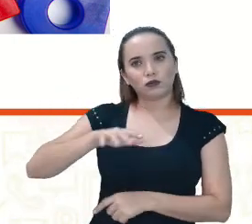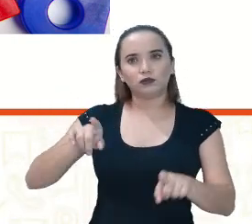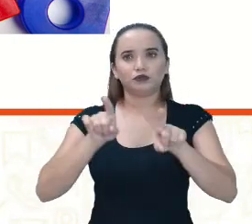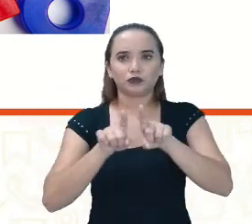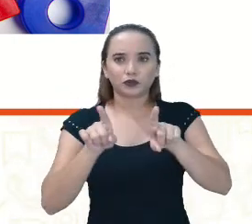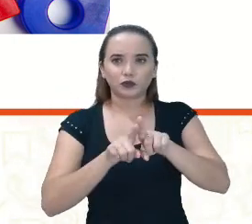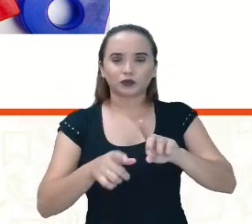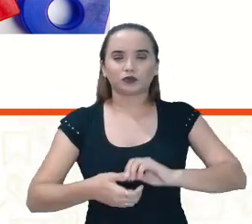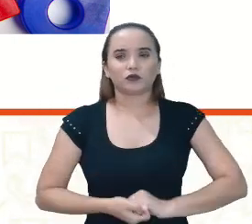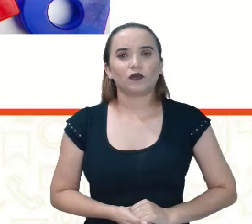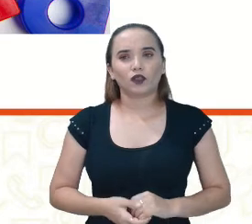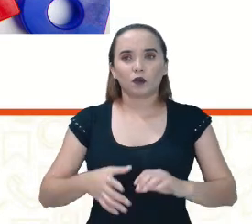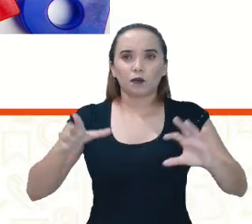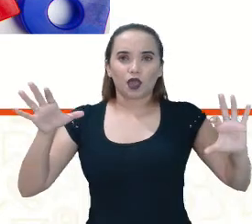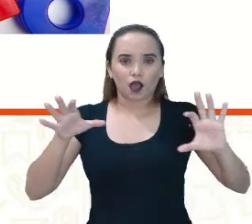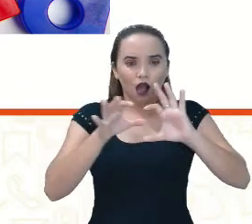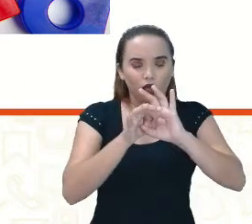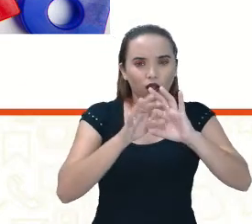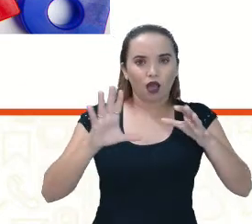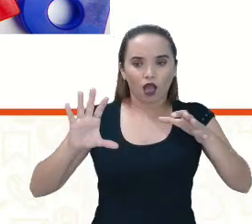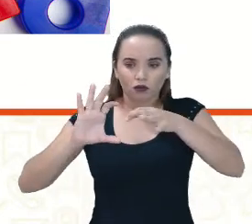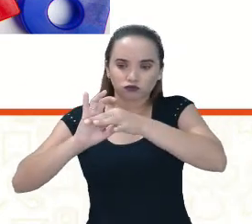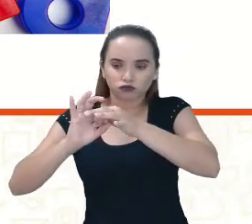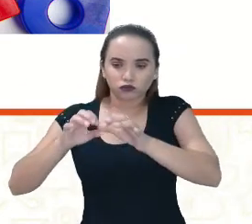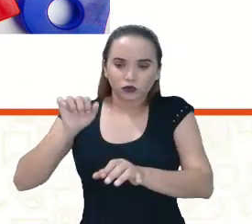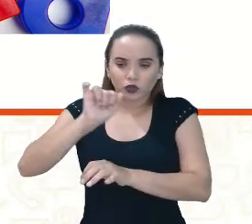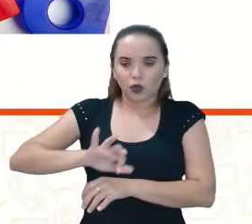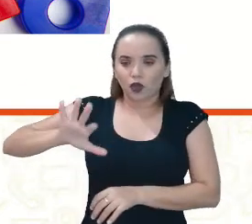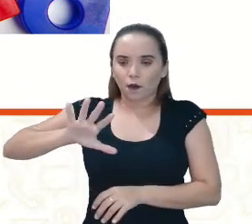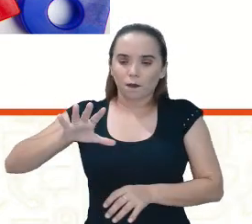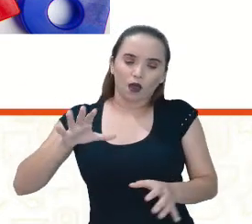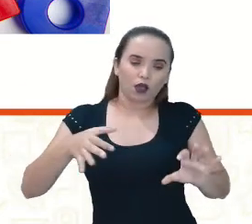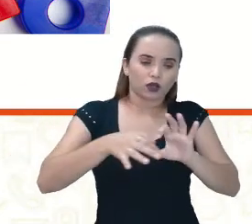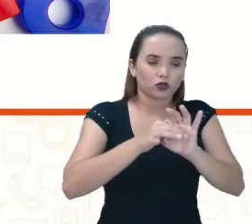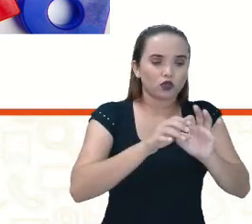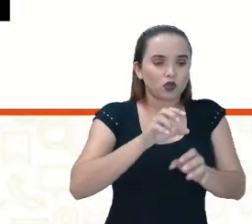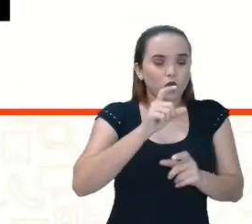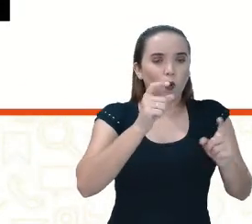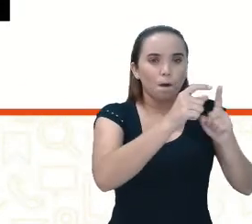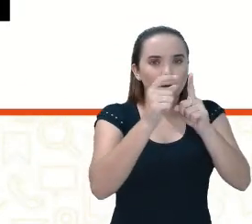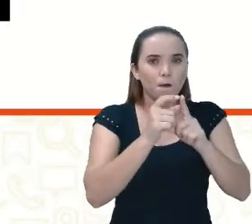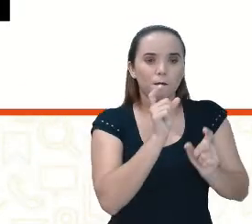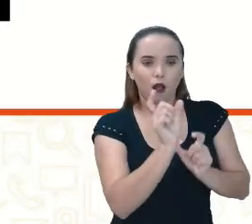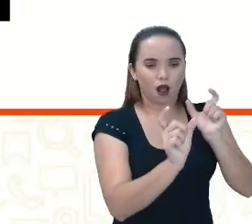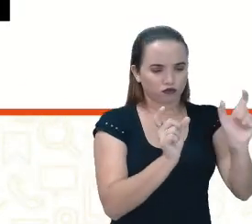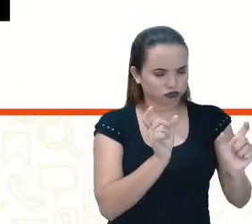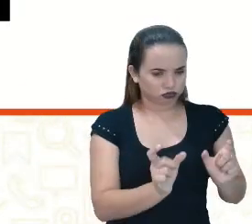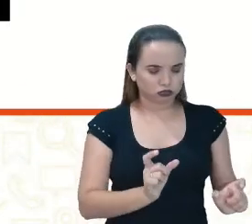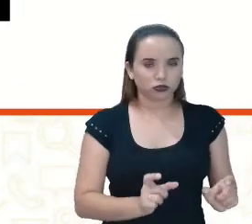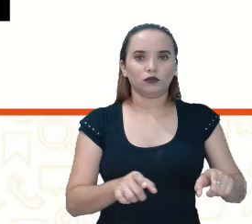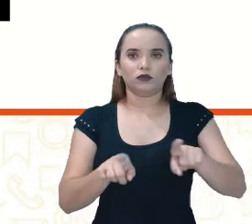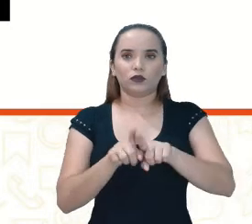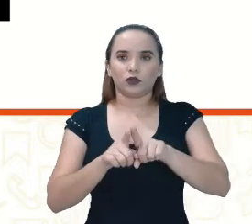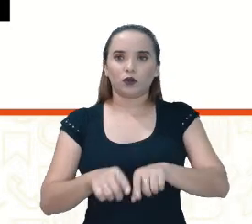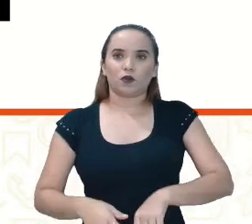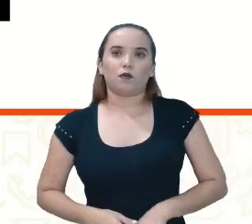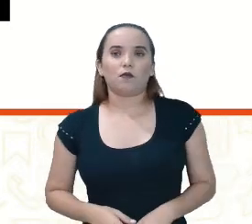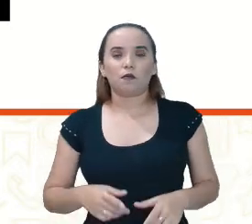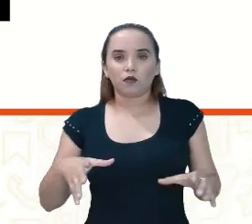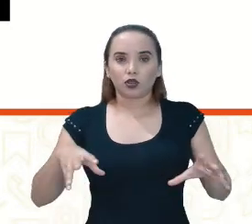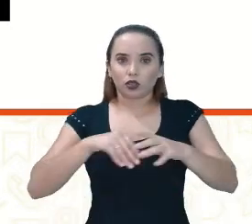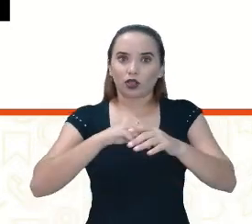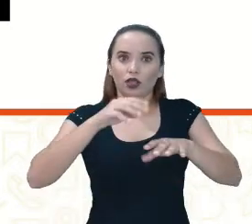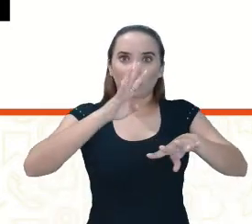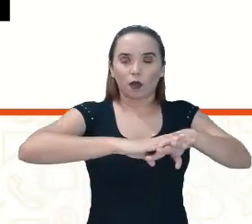vai estar trabalhando associação de palavras com figuras ou a letra. Na matemática,